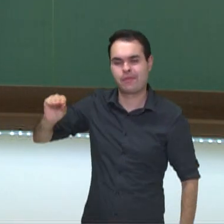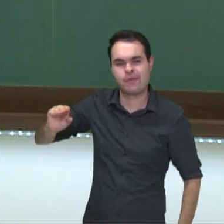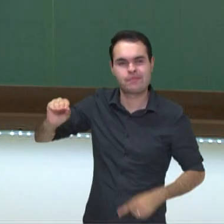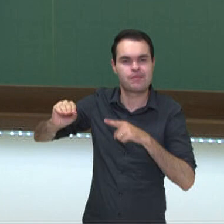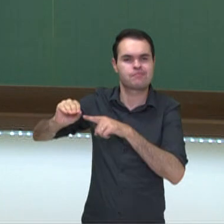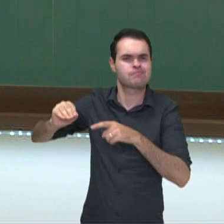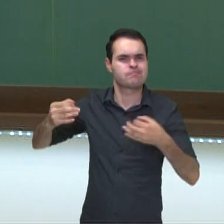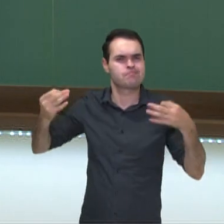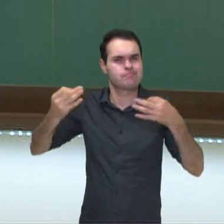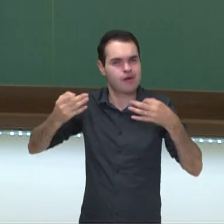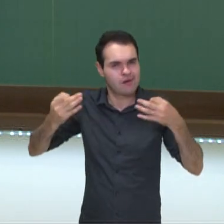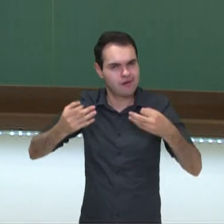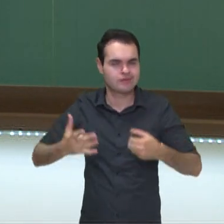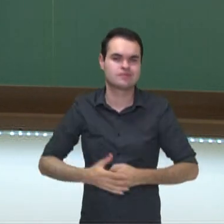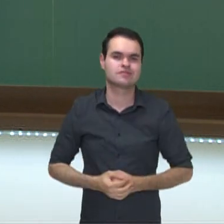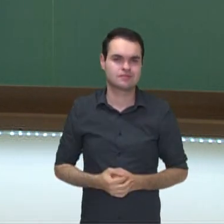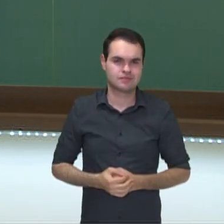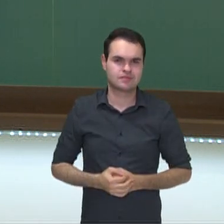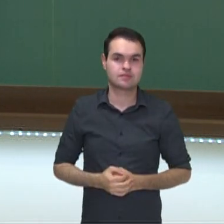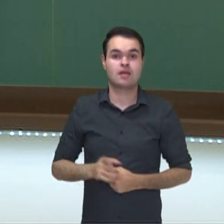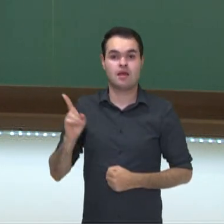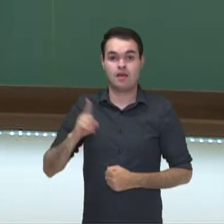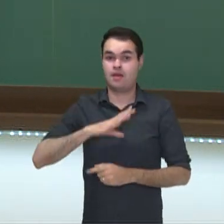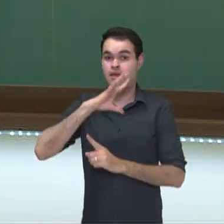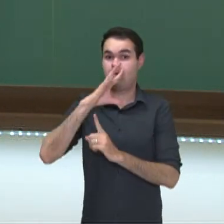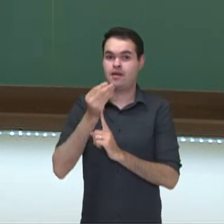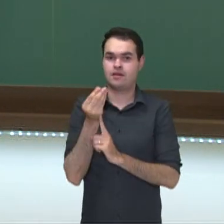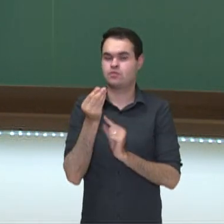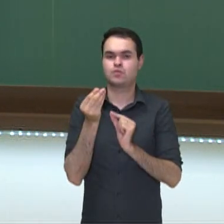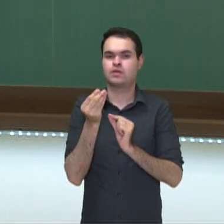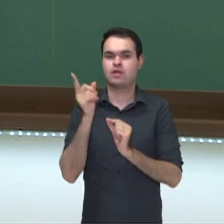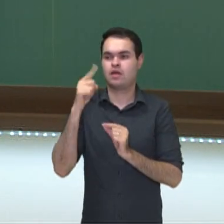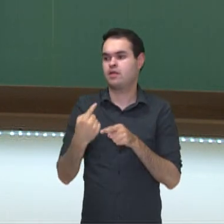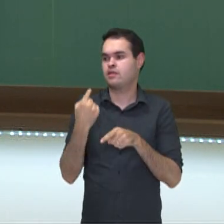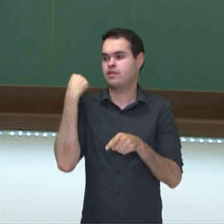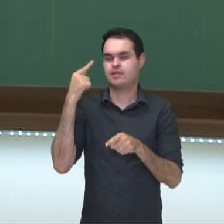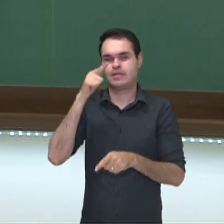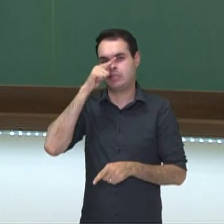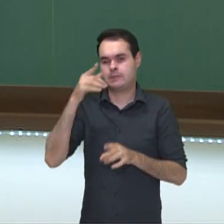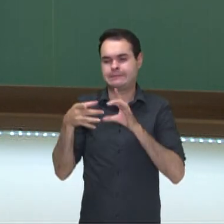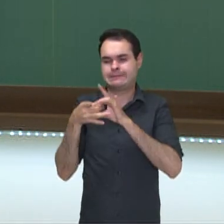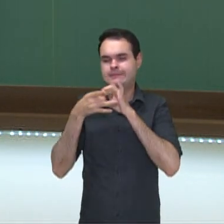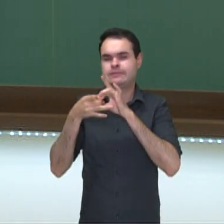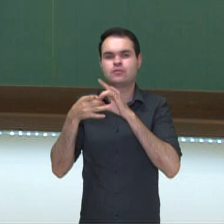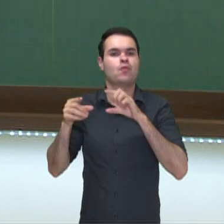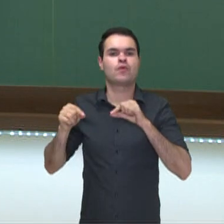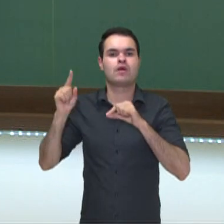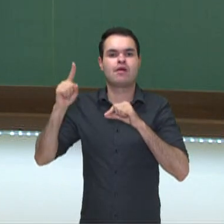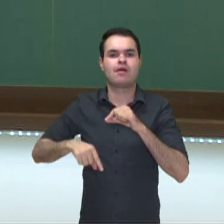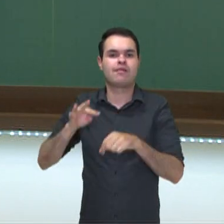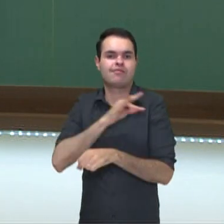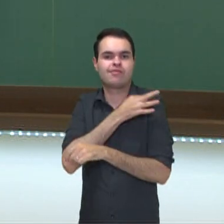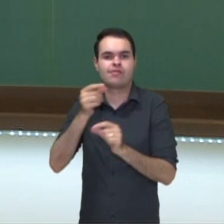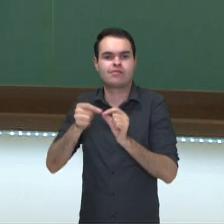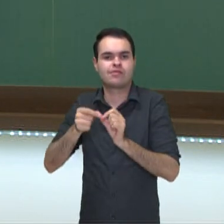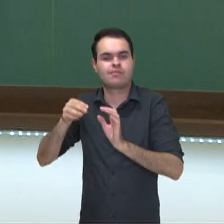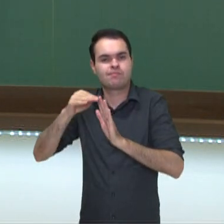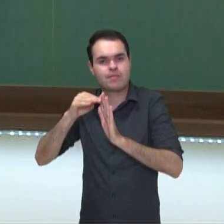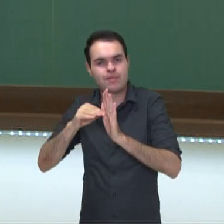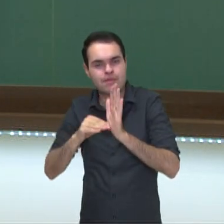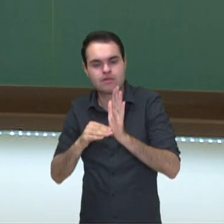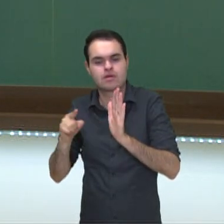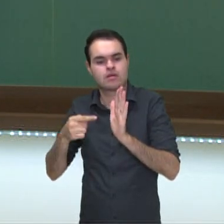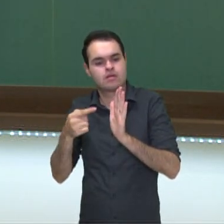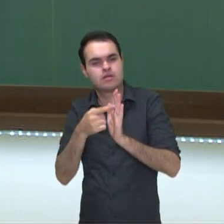essa arte do bem falar. A arte, no sentido grego, está muito associada às técnicas. Então, a